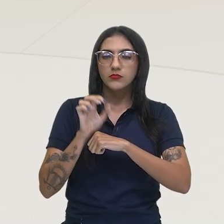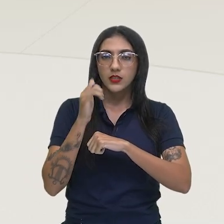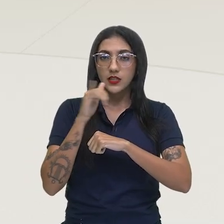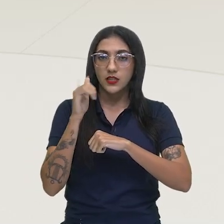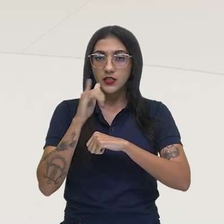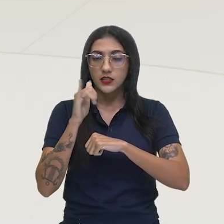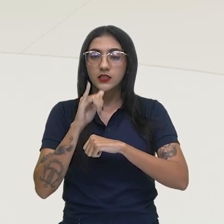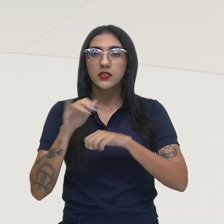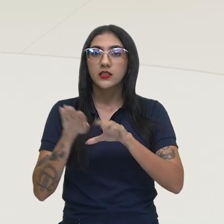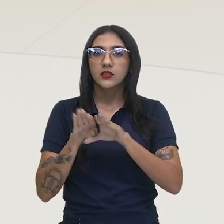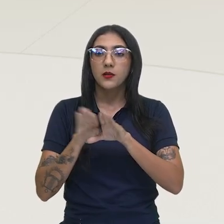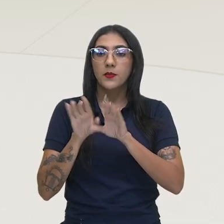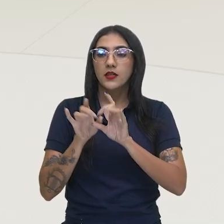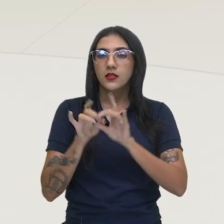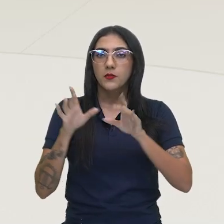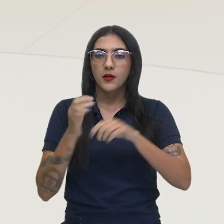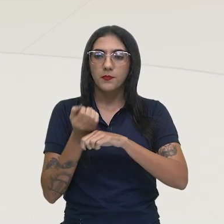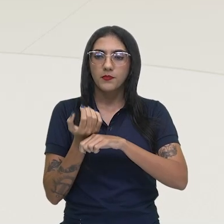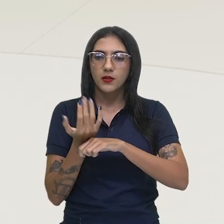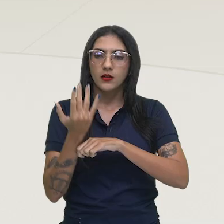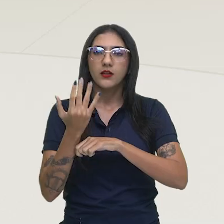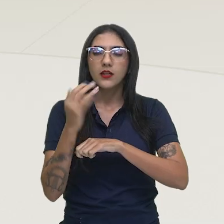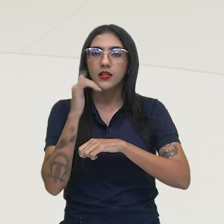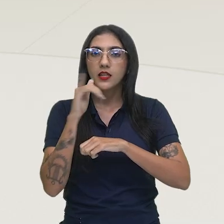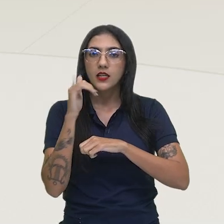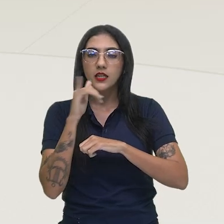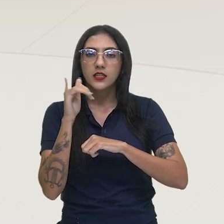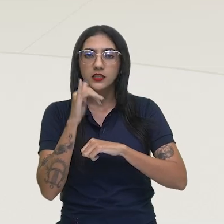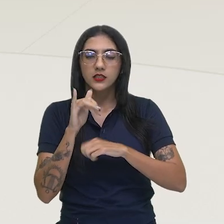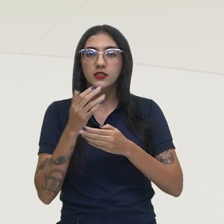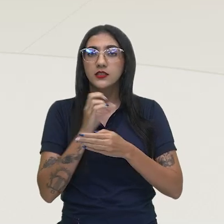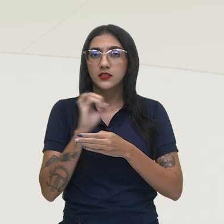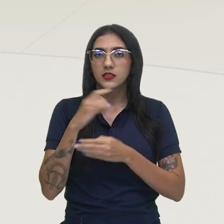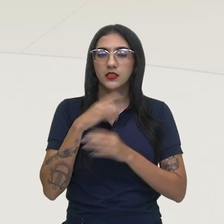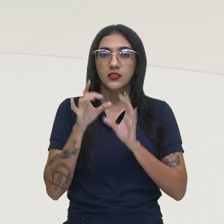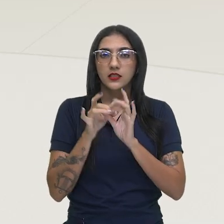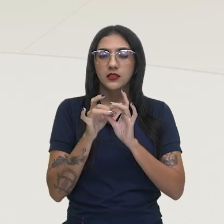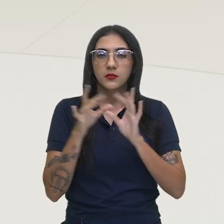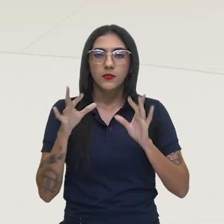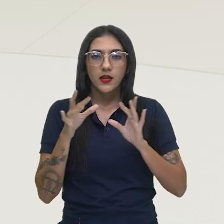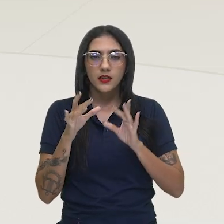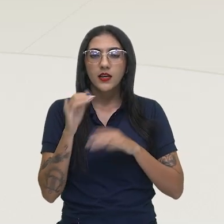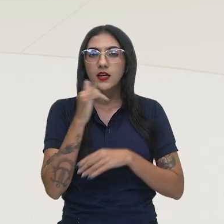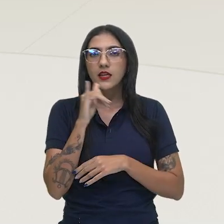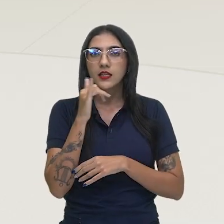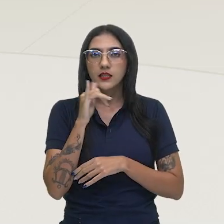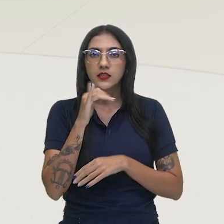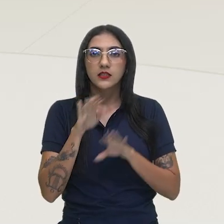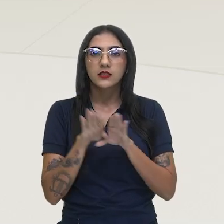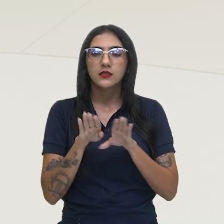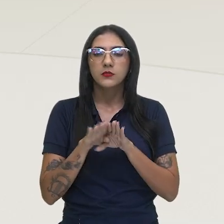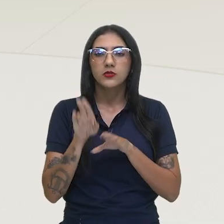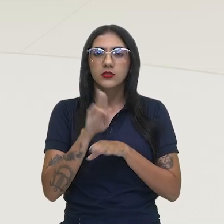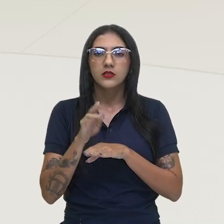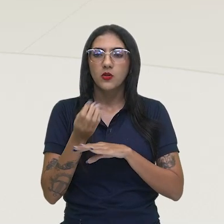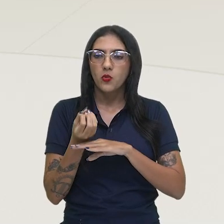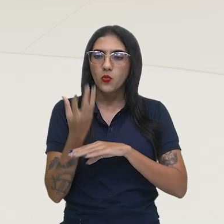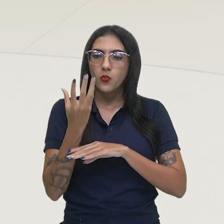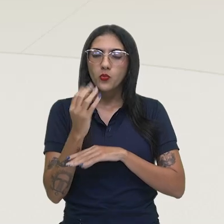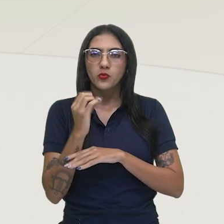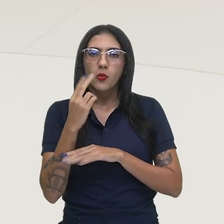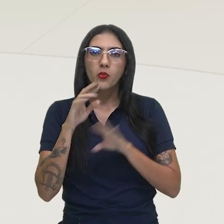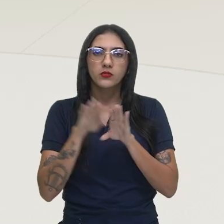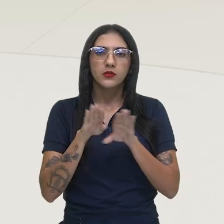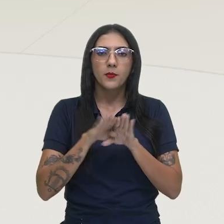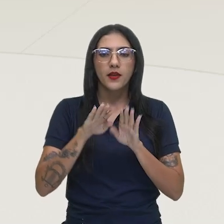ele deve liberar essa energia quando ele vai voltar, e quando ele libera essa energia, ele libera na forma de luz ou na forma de